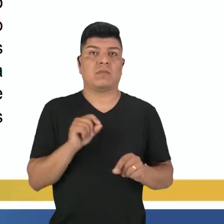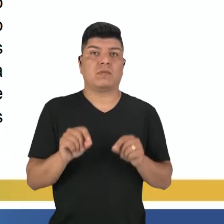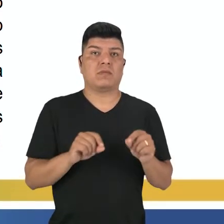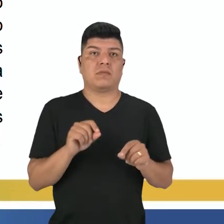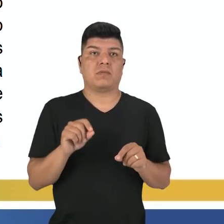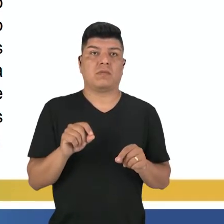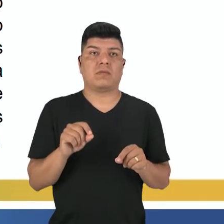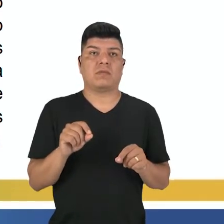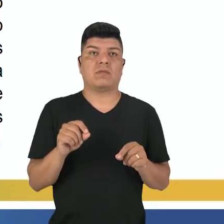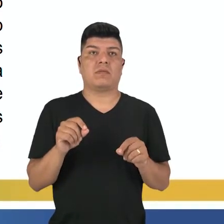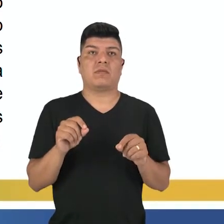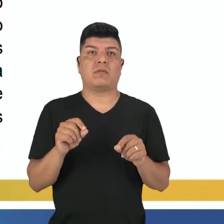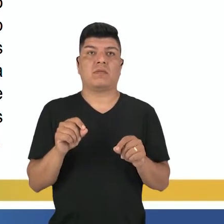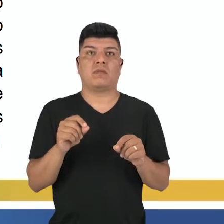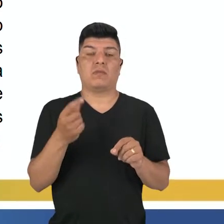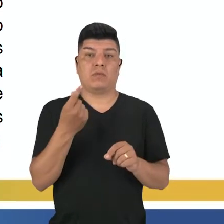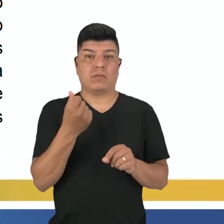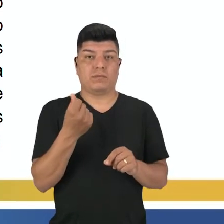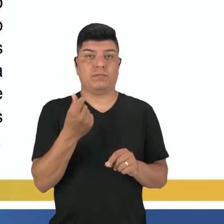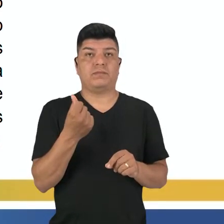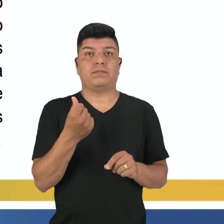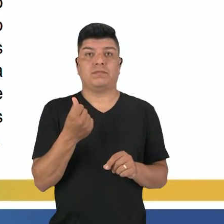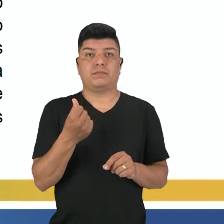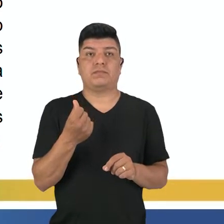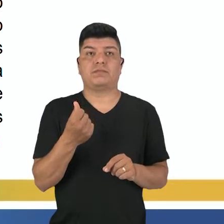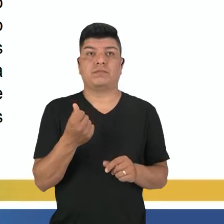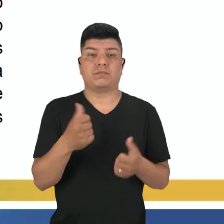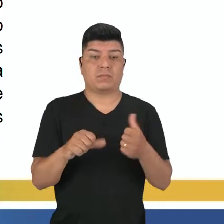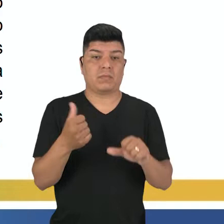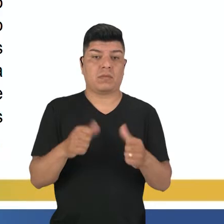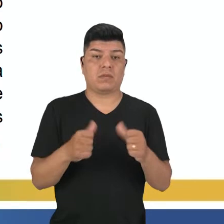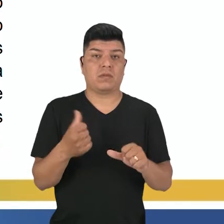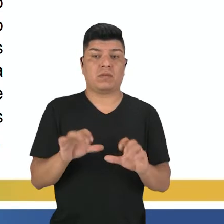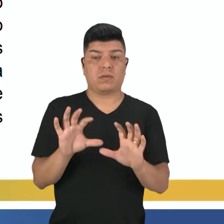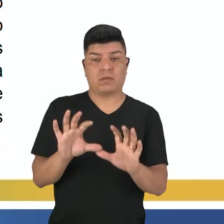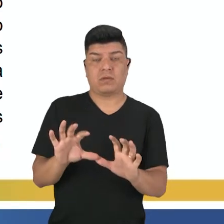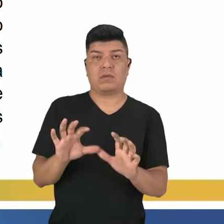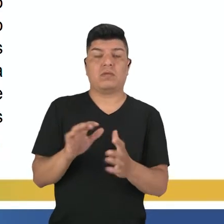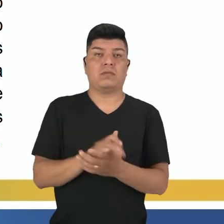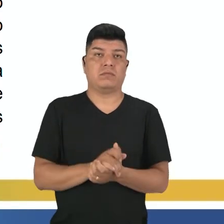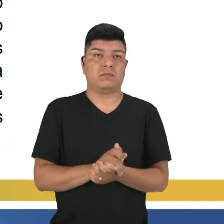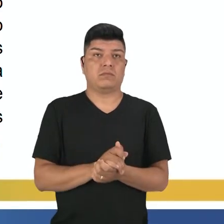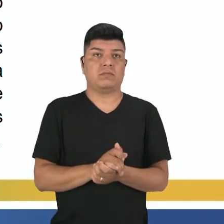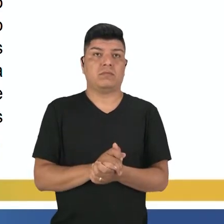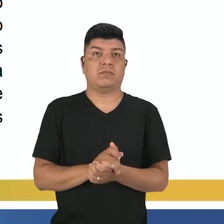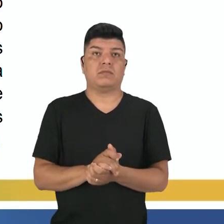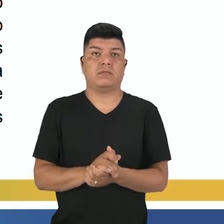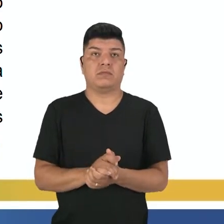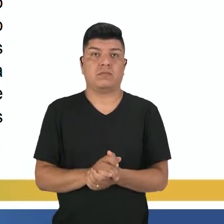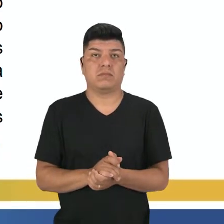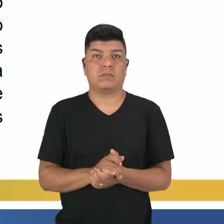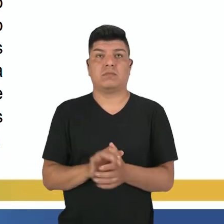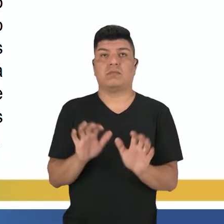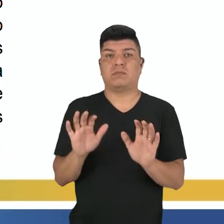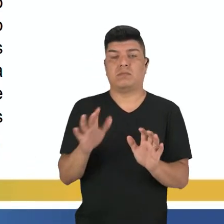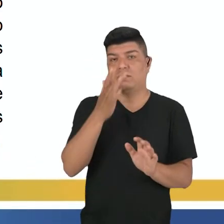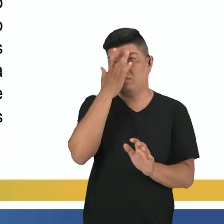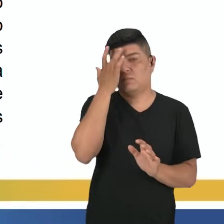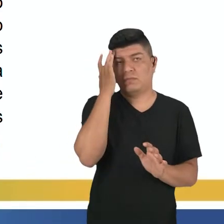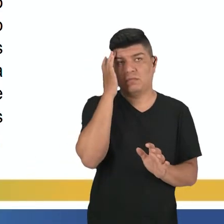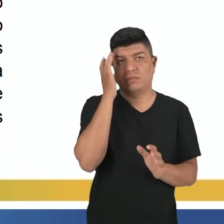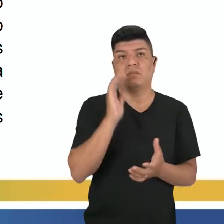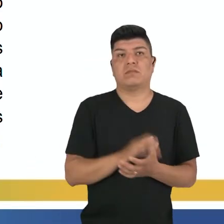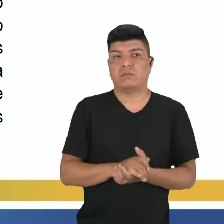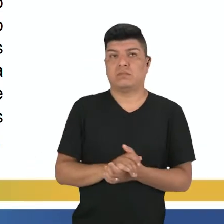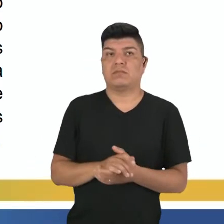quando eles forem colocar o seu preço, a análise da situação, Eles devem considerar a situação daquela